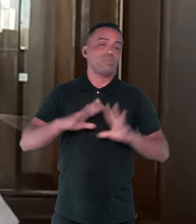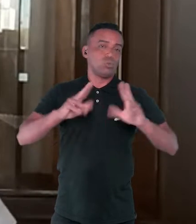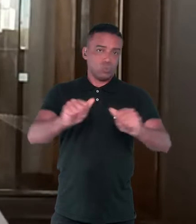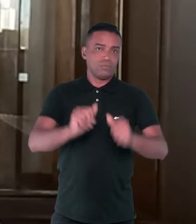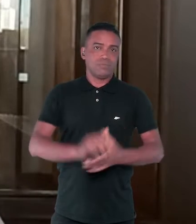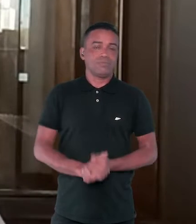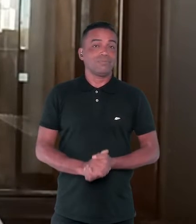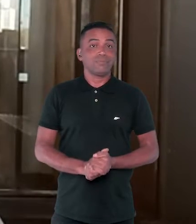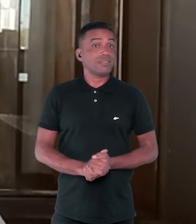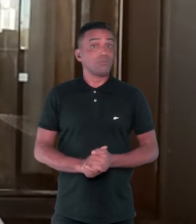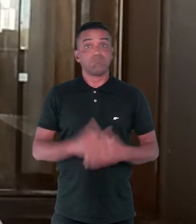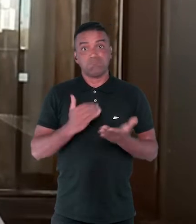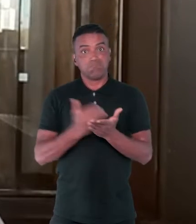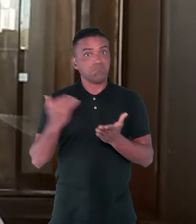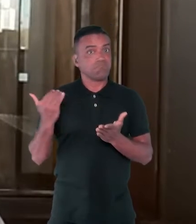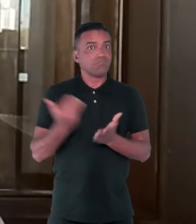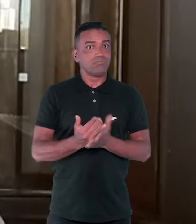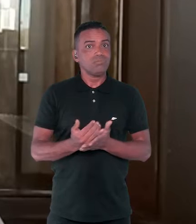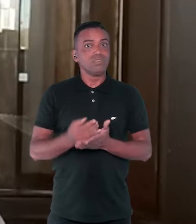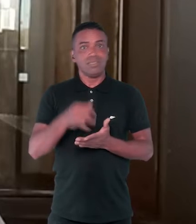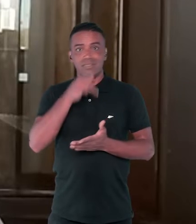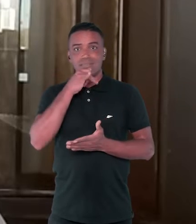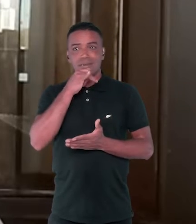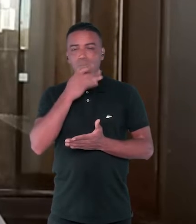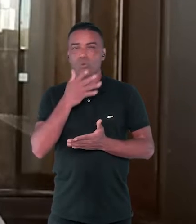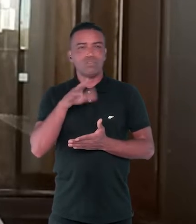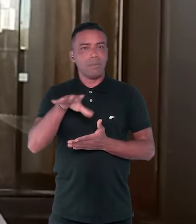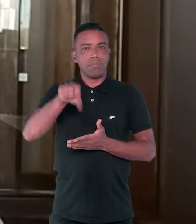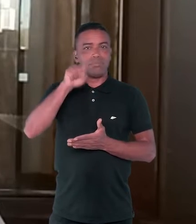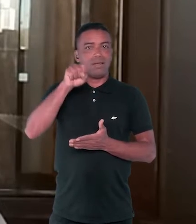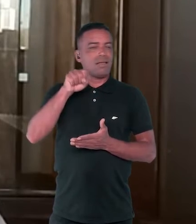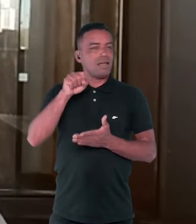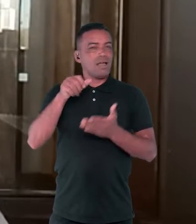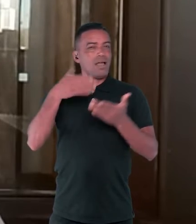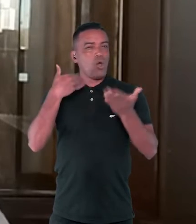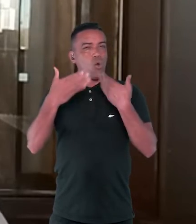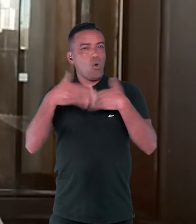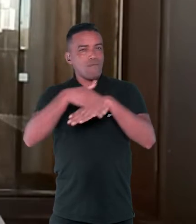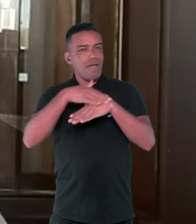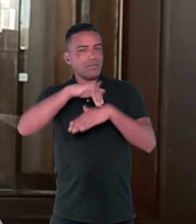você, no máximo, pega uma fatiazinha da prosa.